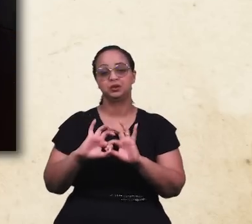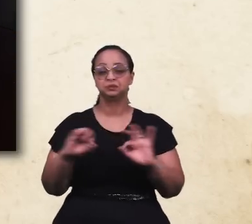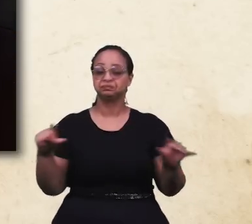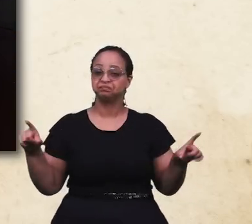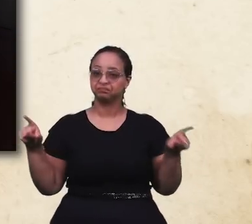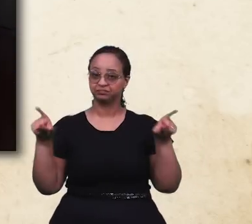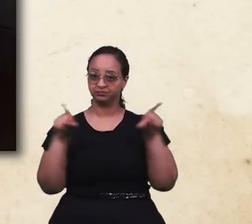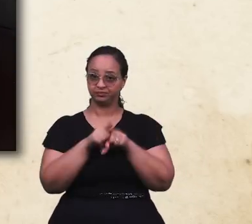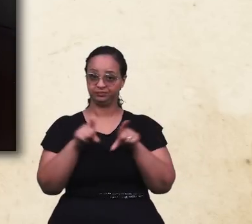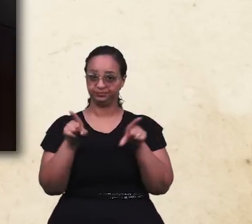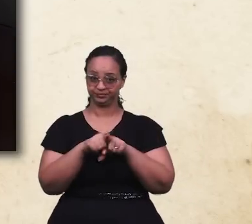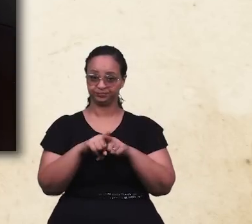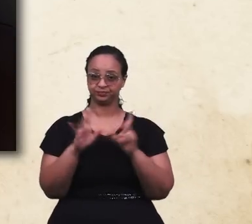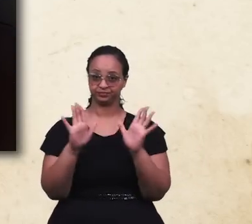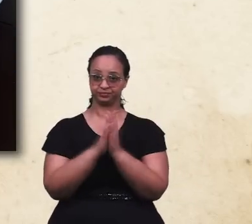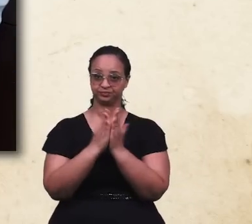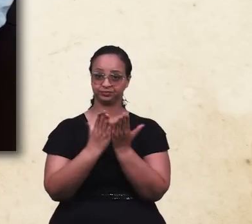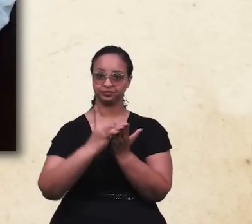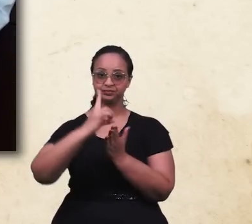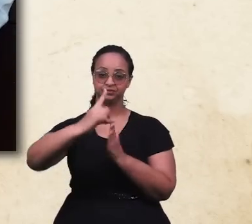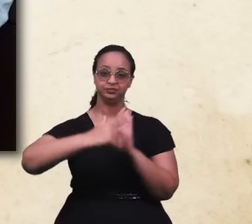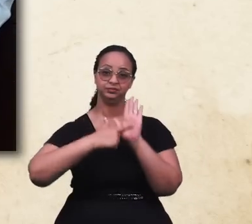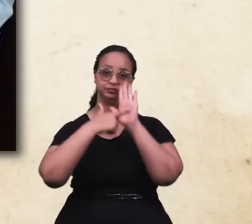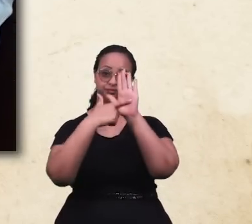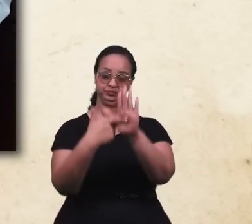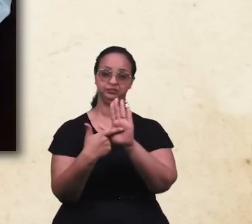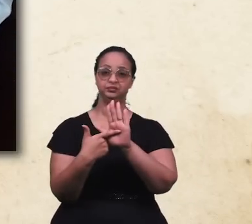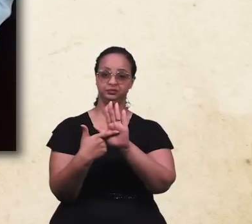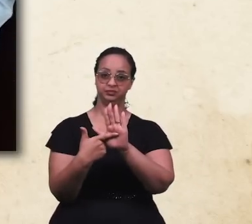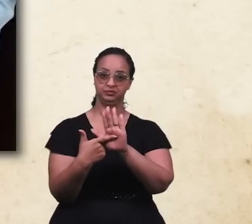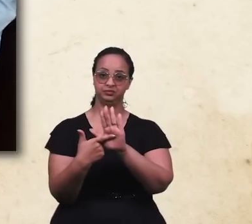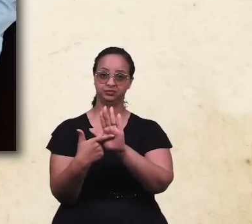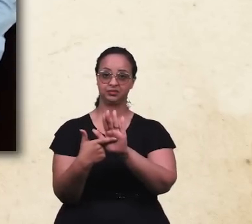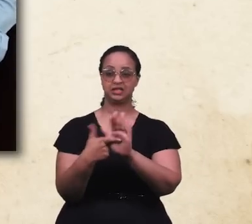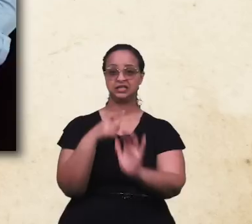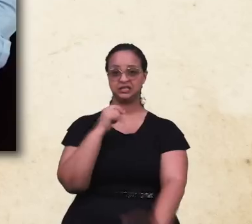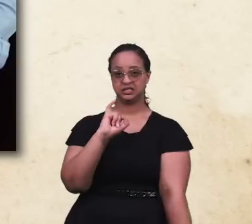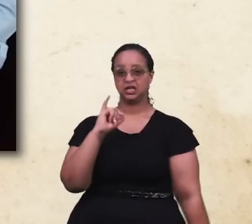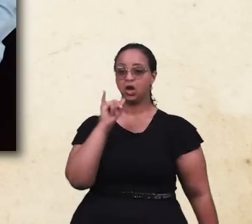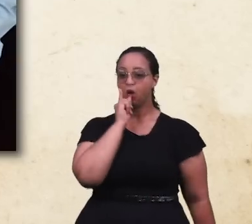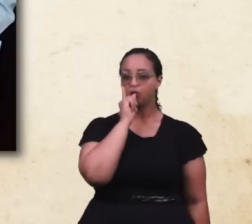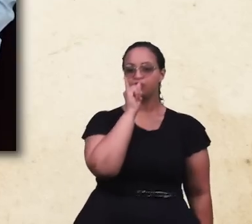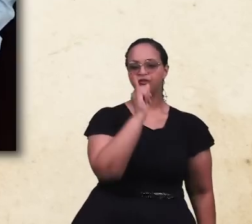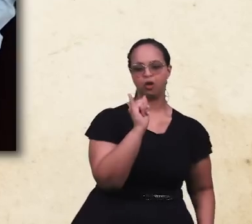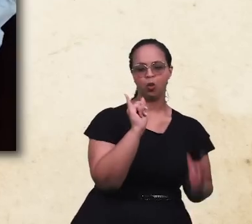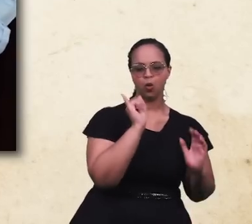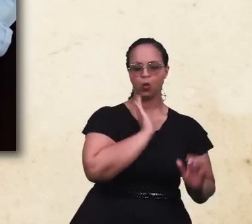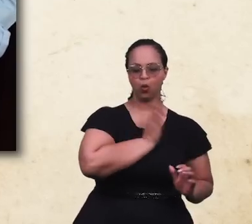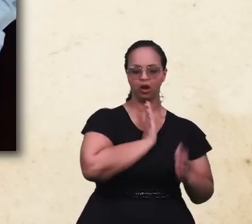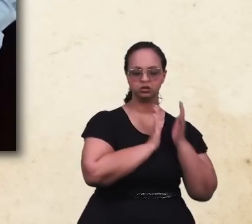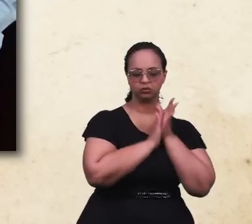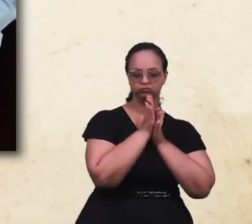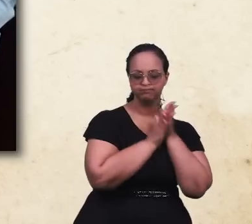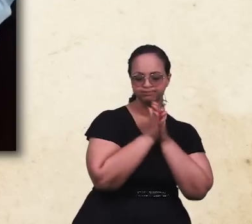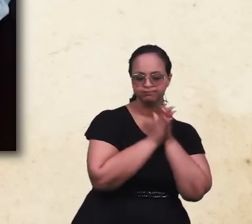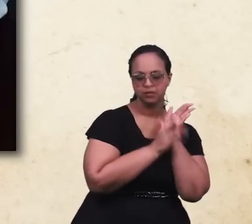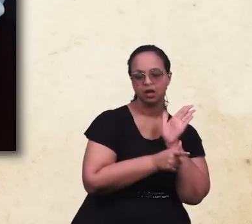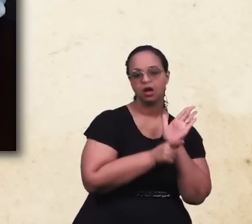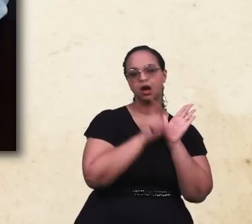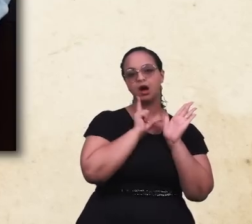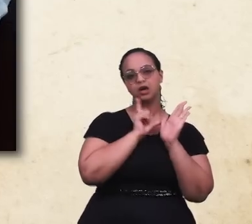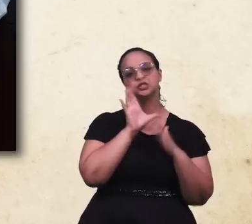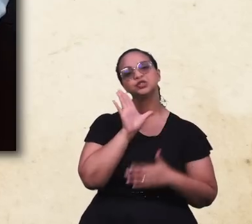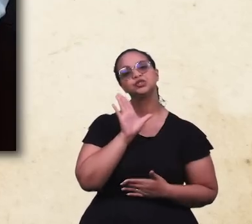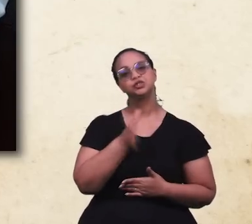E também a palavra nos ensina que o homem fala daquilo que o coração está cheio. E às vezes,